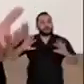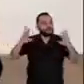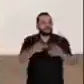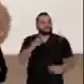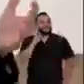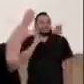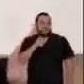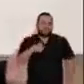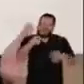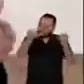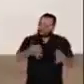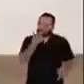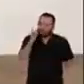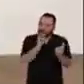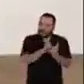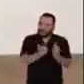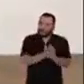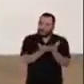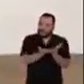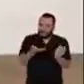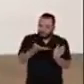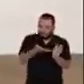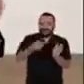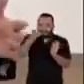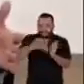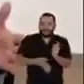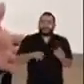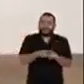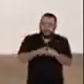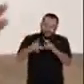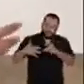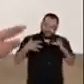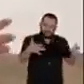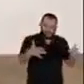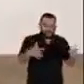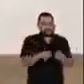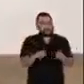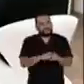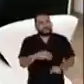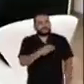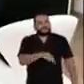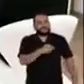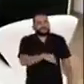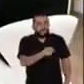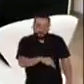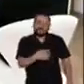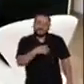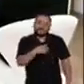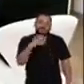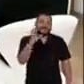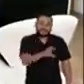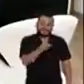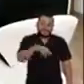eu falei do perdão no livro assim como eu falei da minha idade da generosidade por exemplo da misericórdia nesse sentido eu